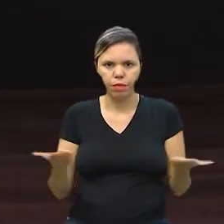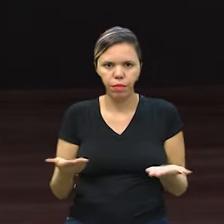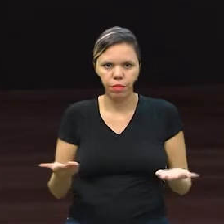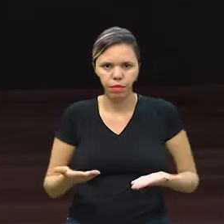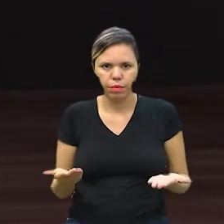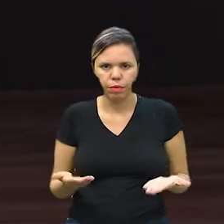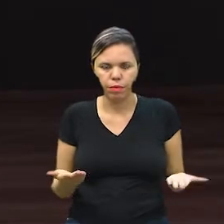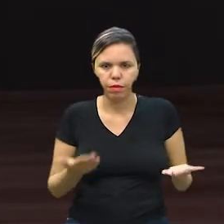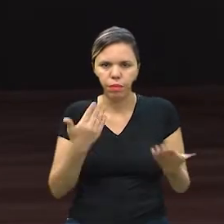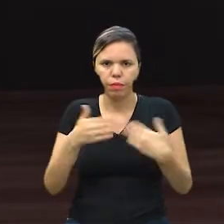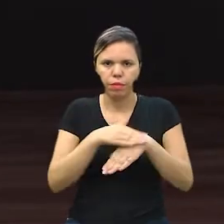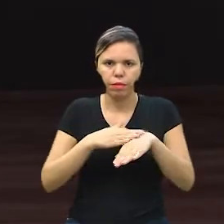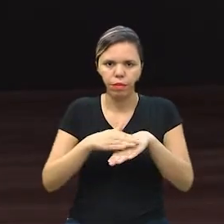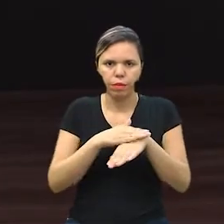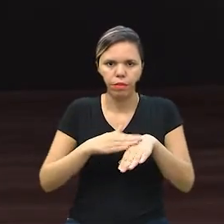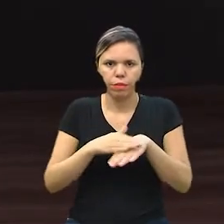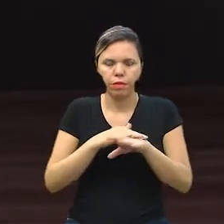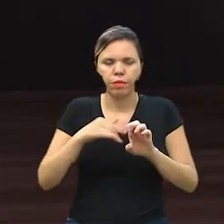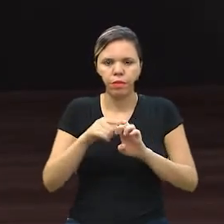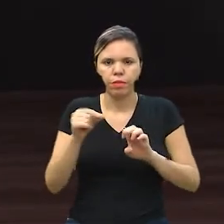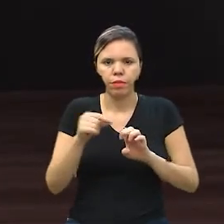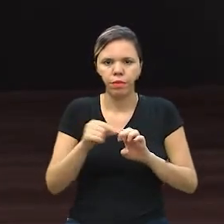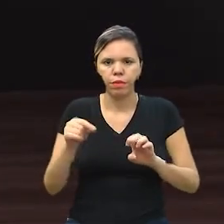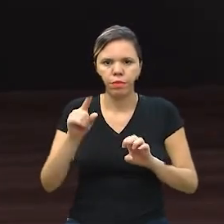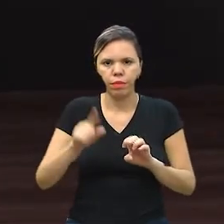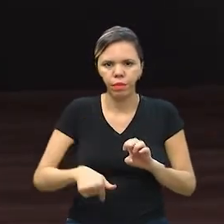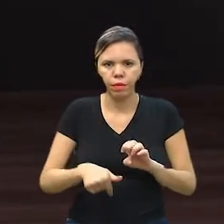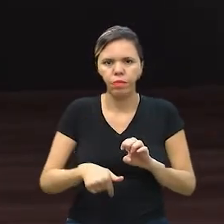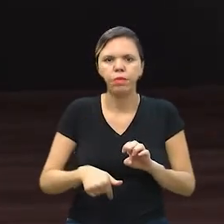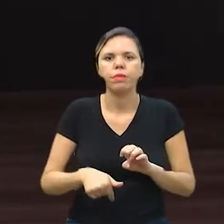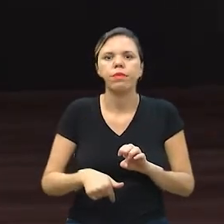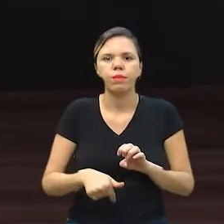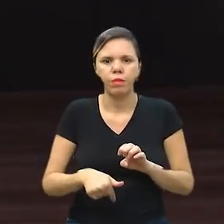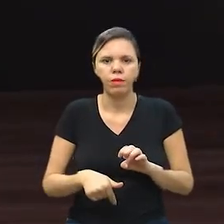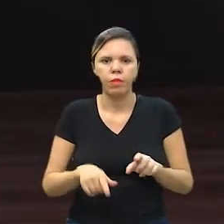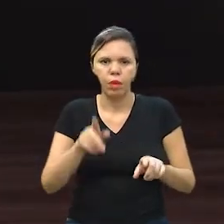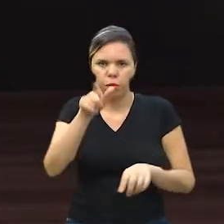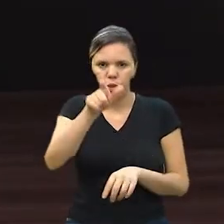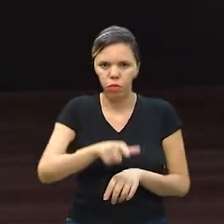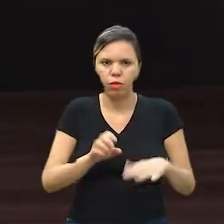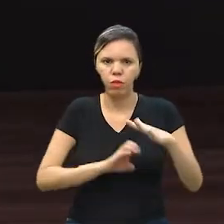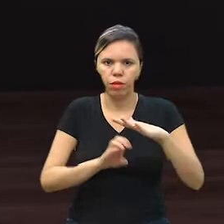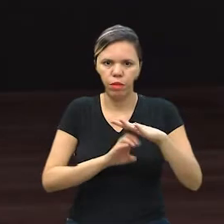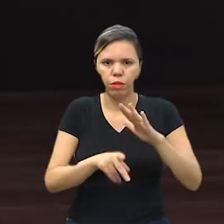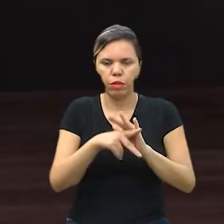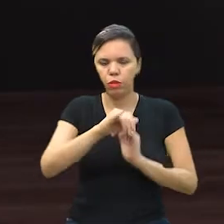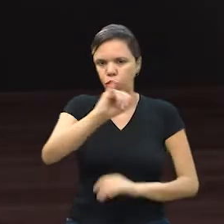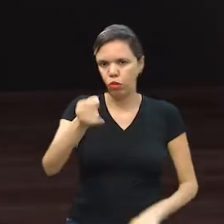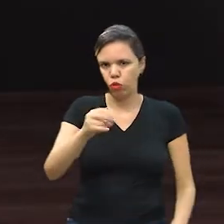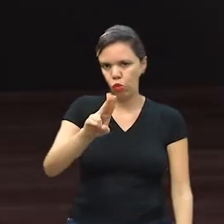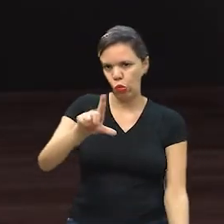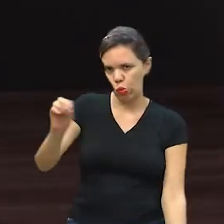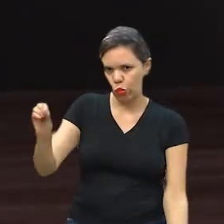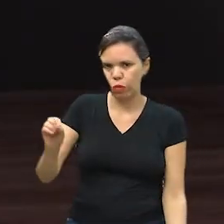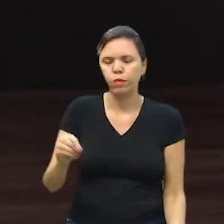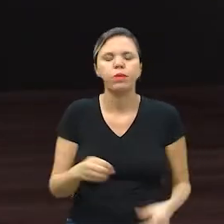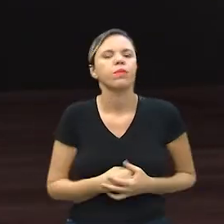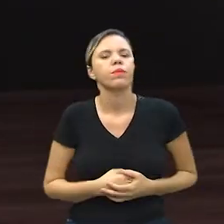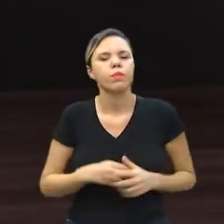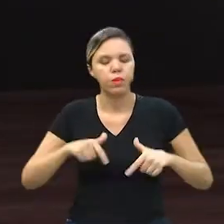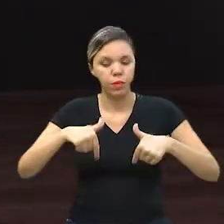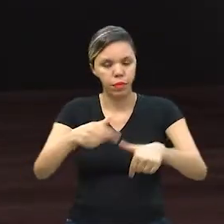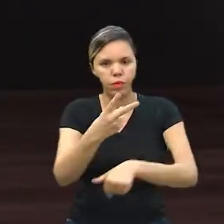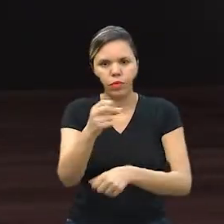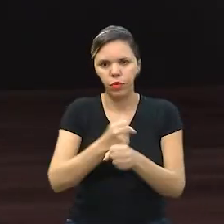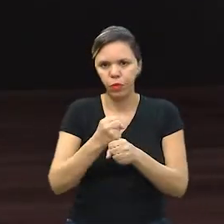ampliado. Hoje, a nossa conversa aqui no Ser Empreendedor é com o porta-voz da empresa, o Júlio César, que atua